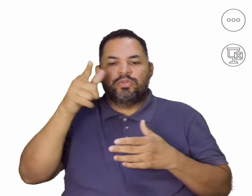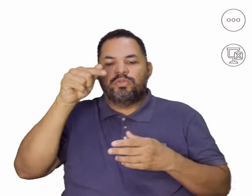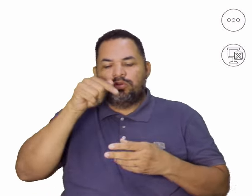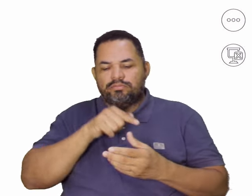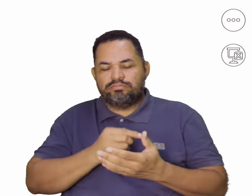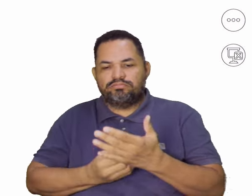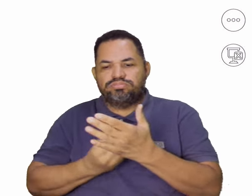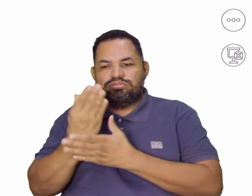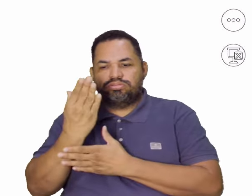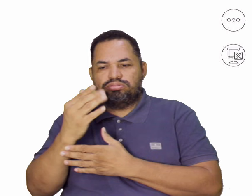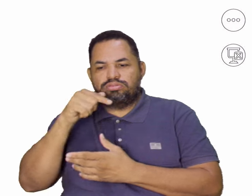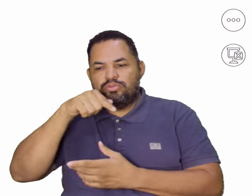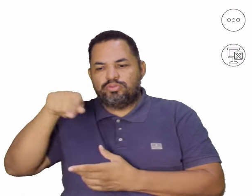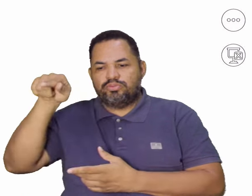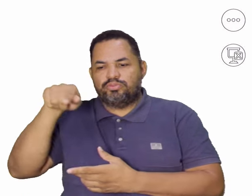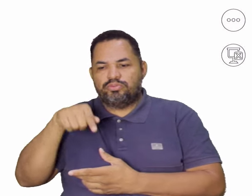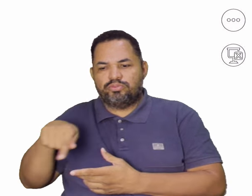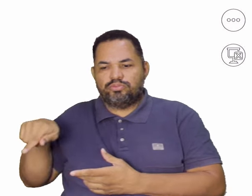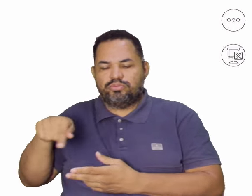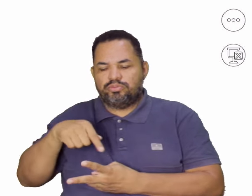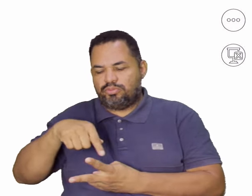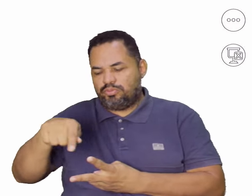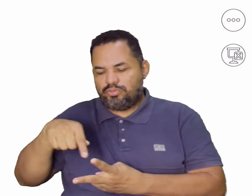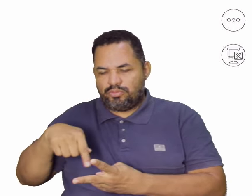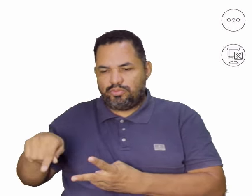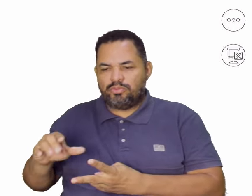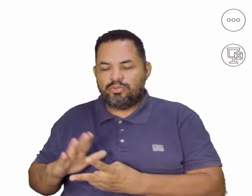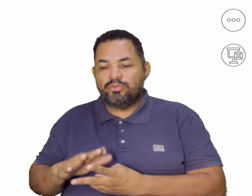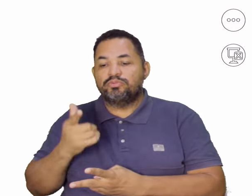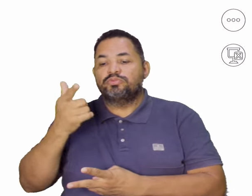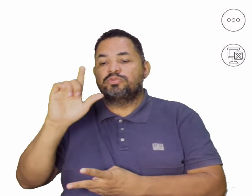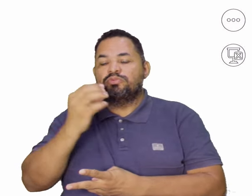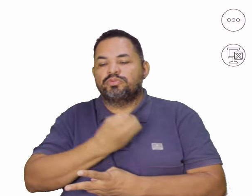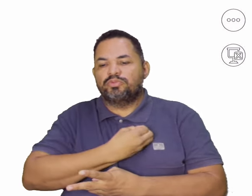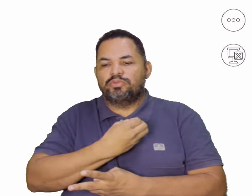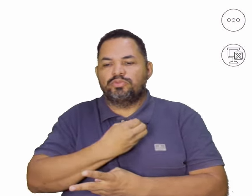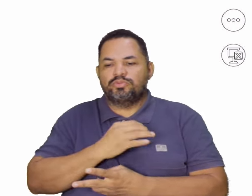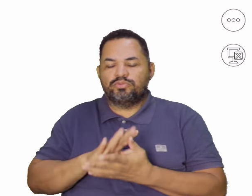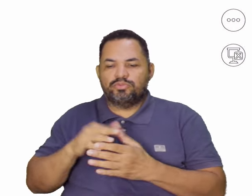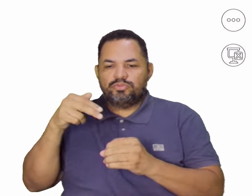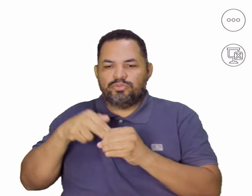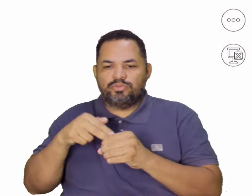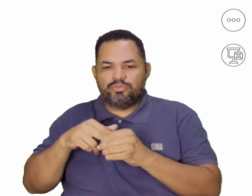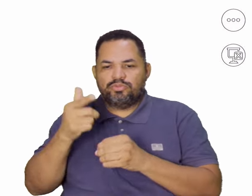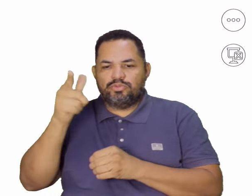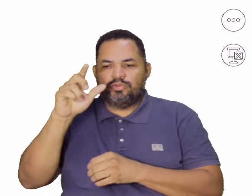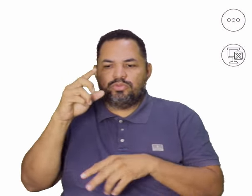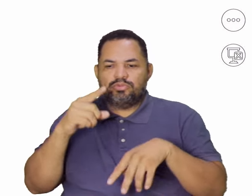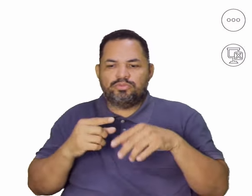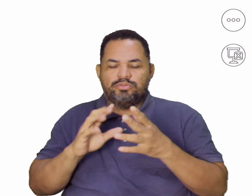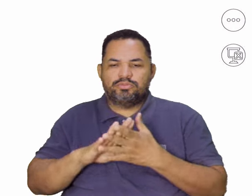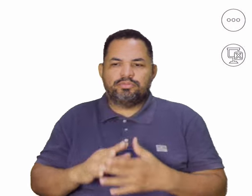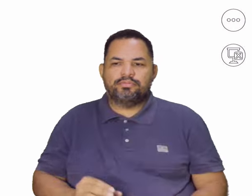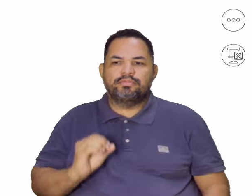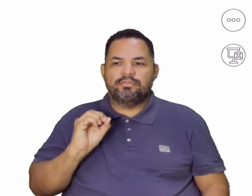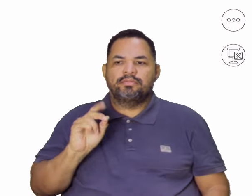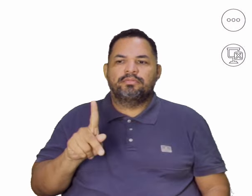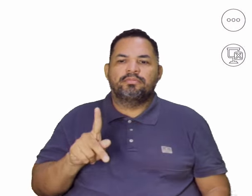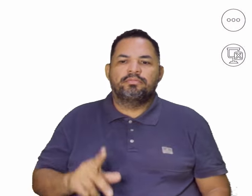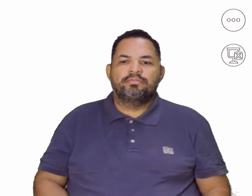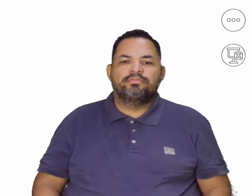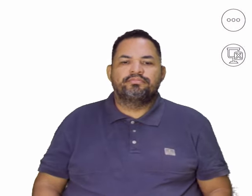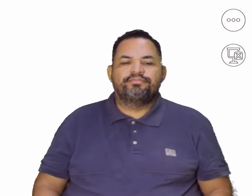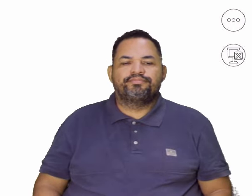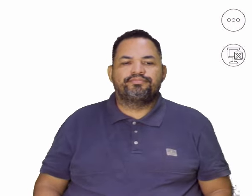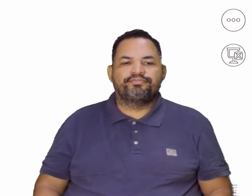nutr outros núcleos vão se formando porém liberando também outros nêutrons Ok E aí